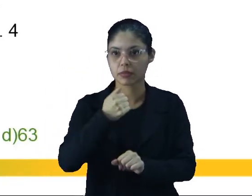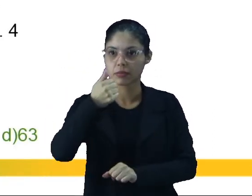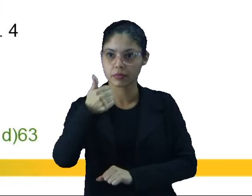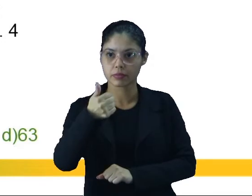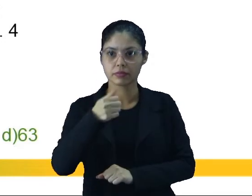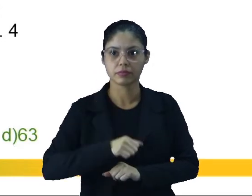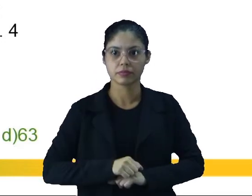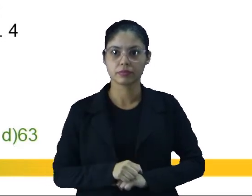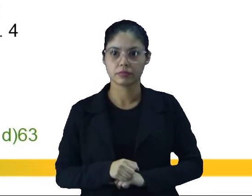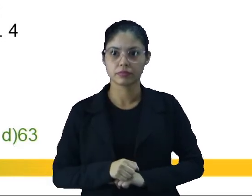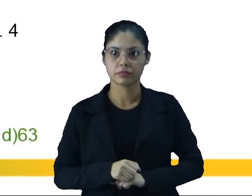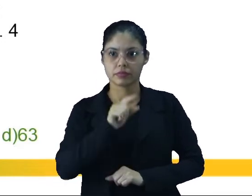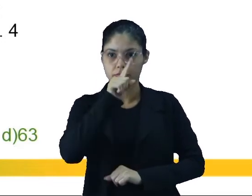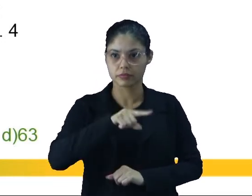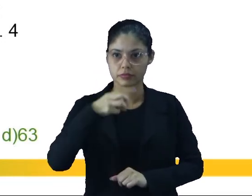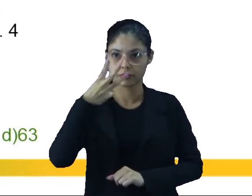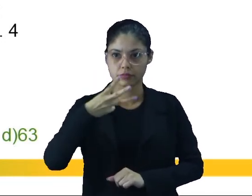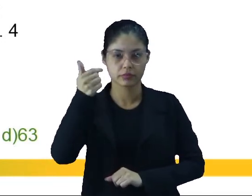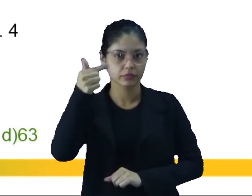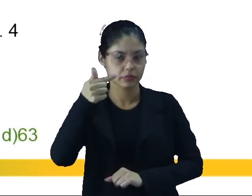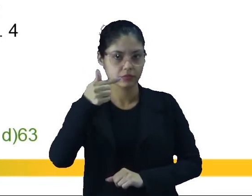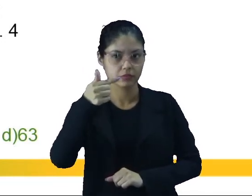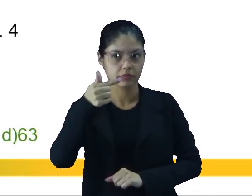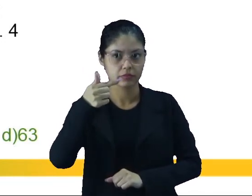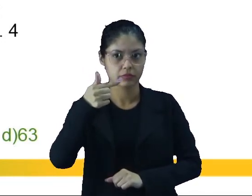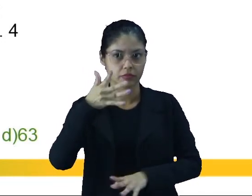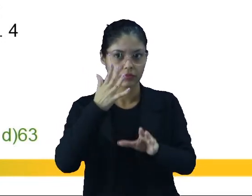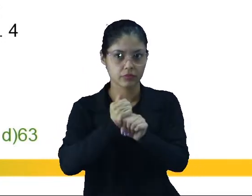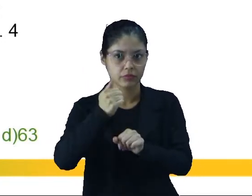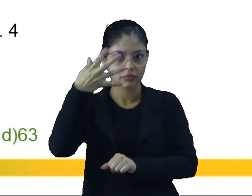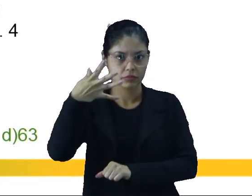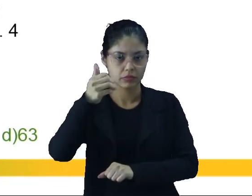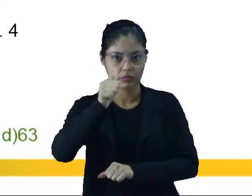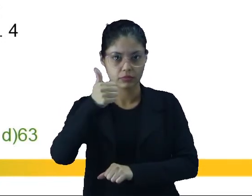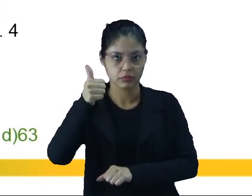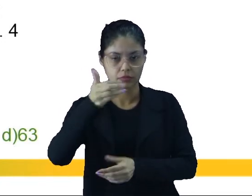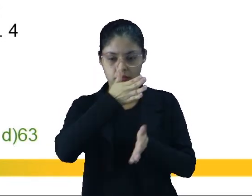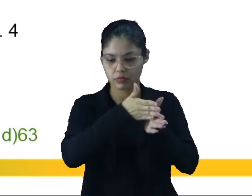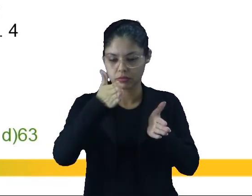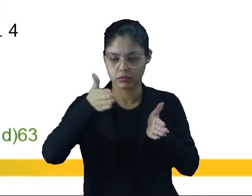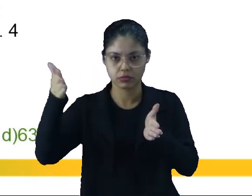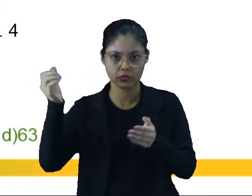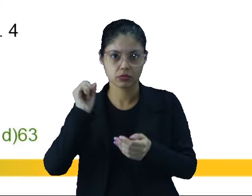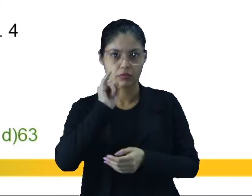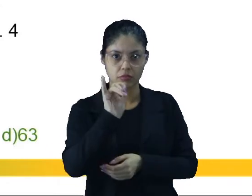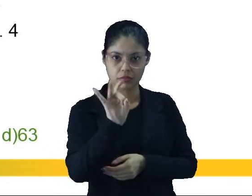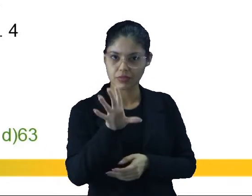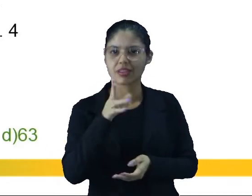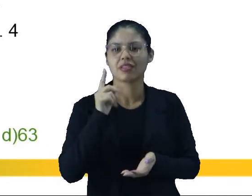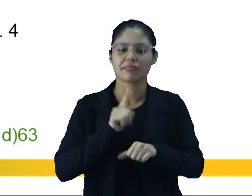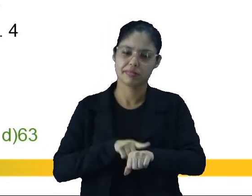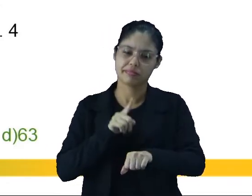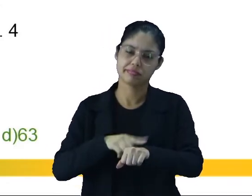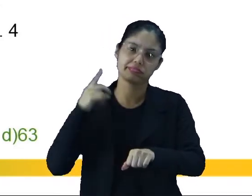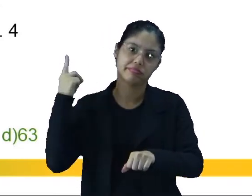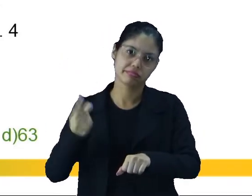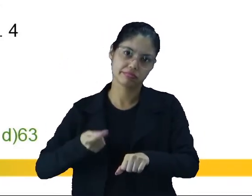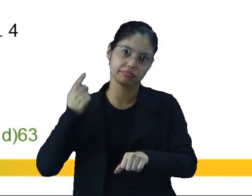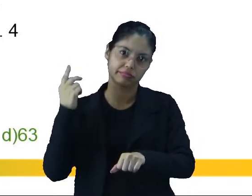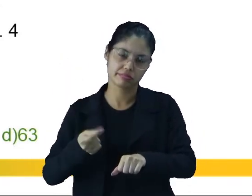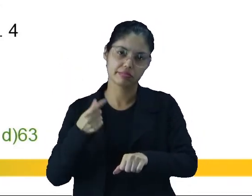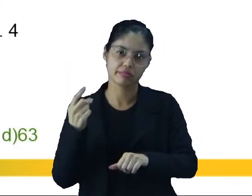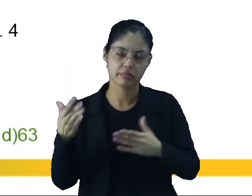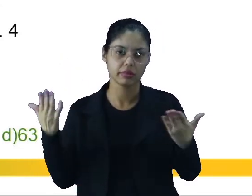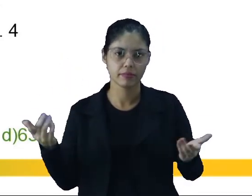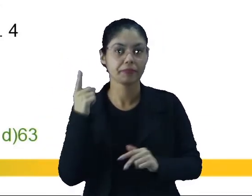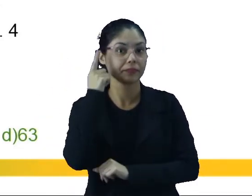4, aí 3 mais 4, 7, 7 mais 4, 11, aí vai. Só que você vai perder muito tempo. Vamos